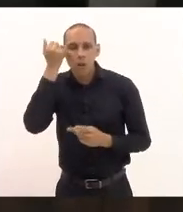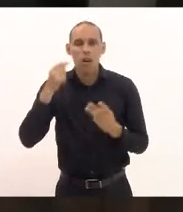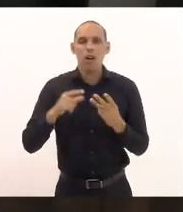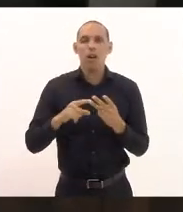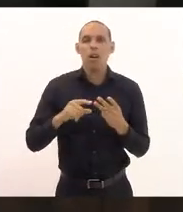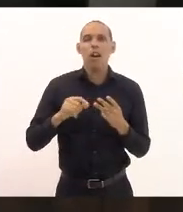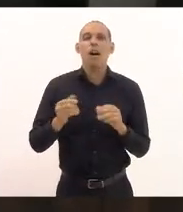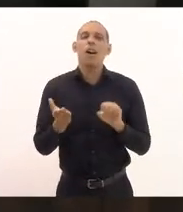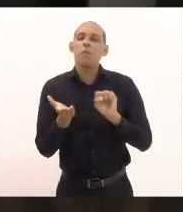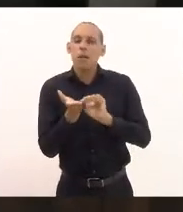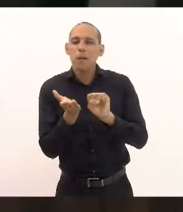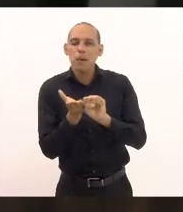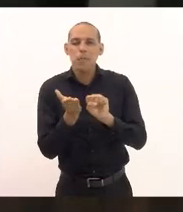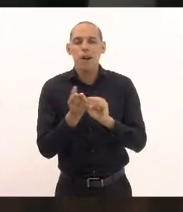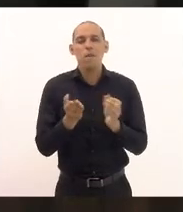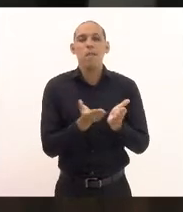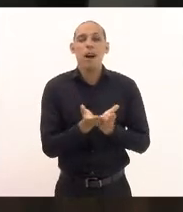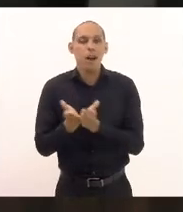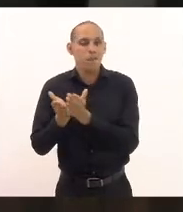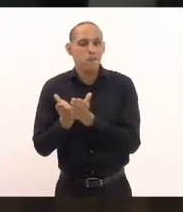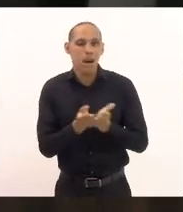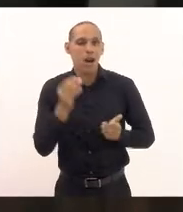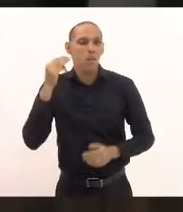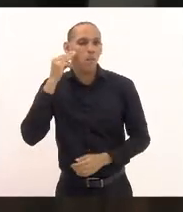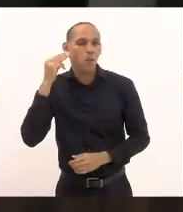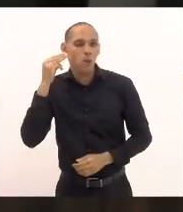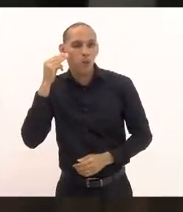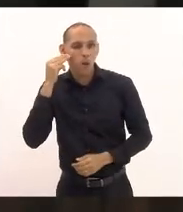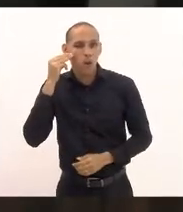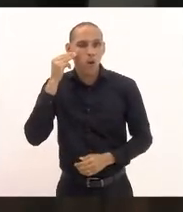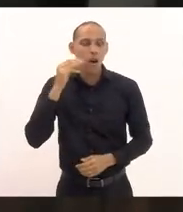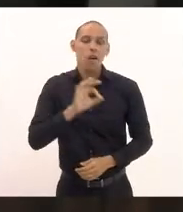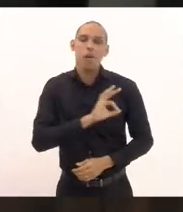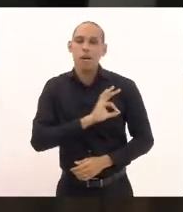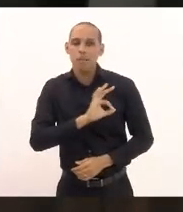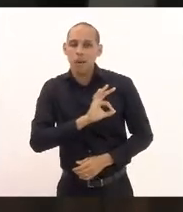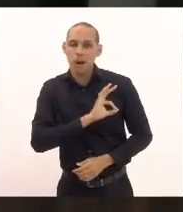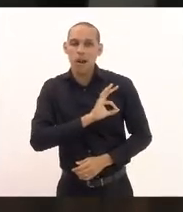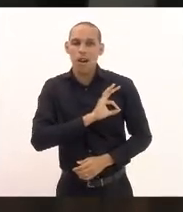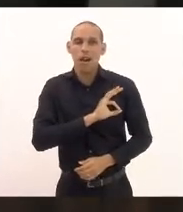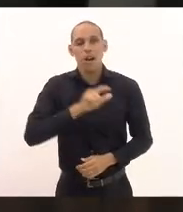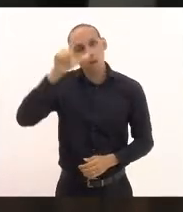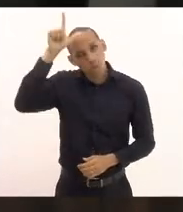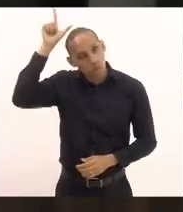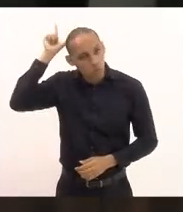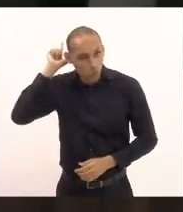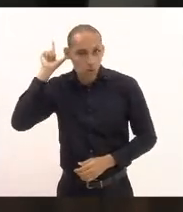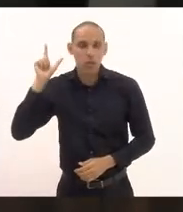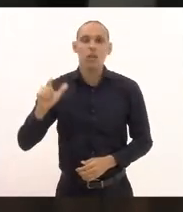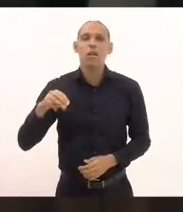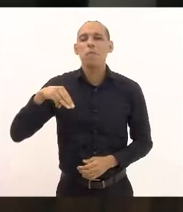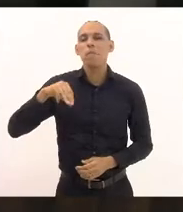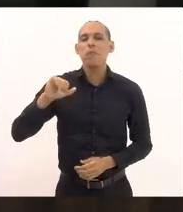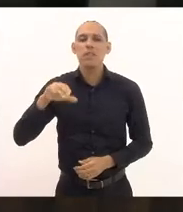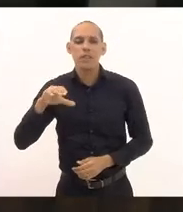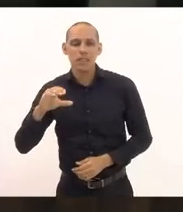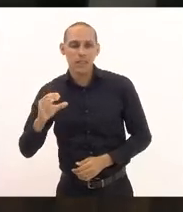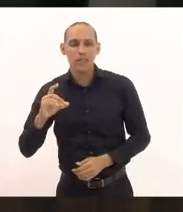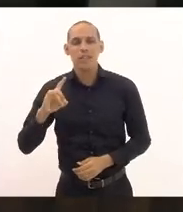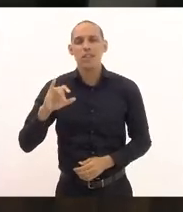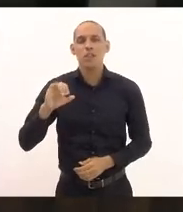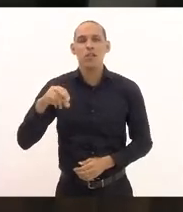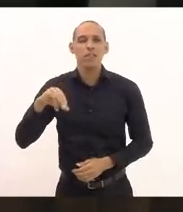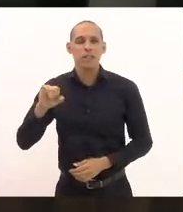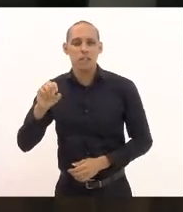Samuel Malafaia, Renata Souza, Bebeto, Mônica Francisco, Marta Rocha, Luiz Paulo, Elton José, Carlos Mink, Dionísio Lins,